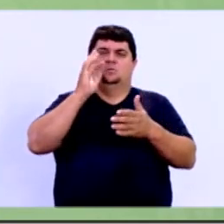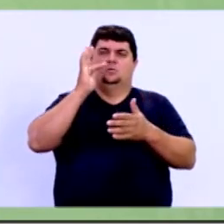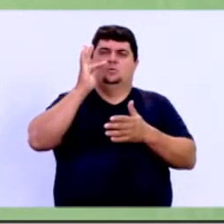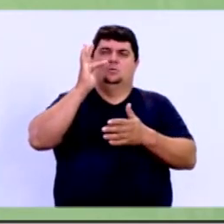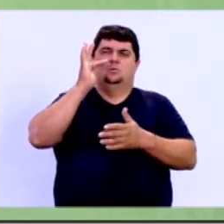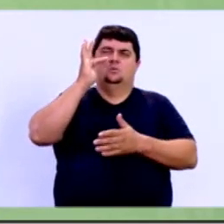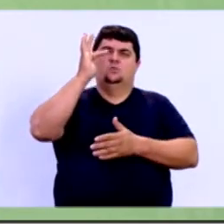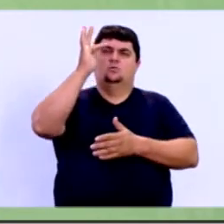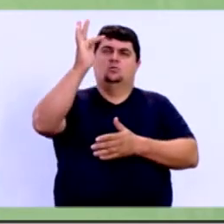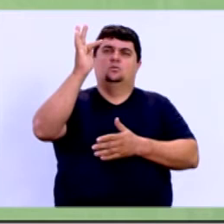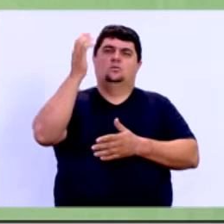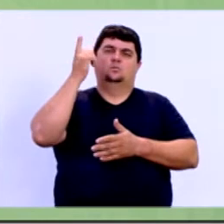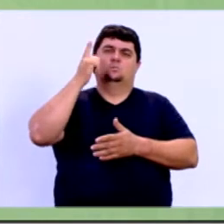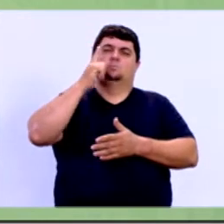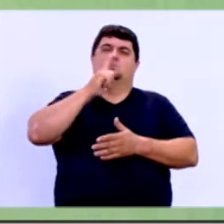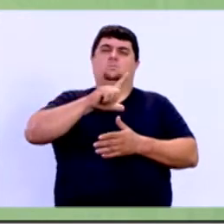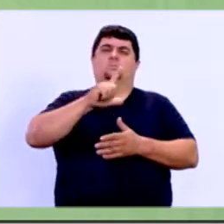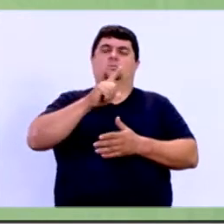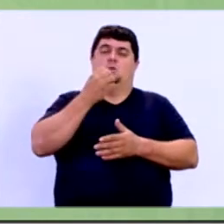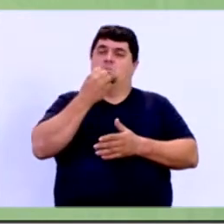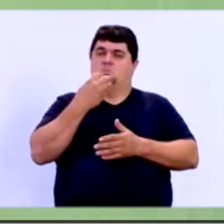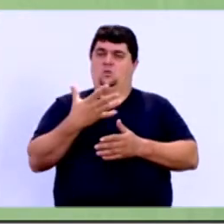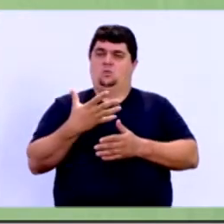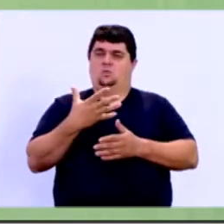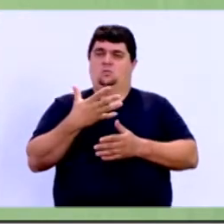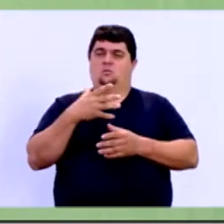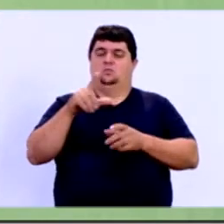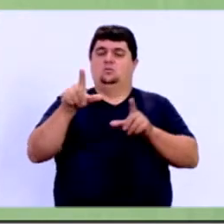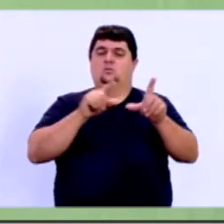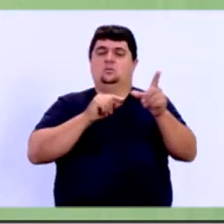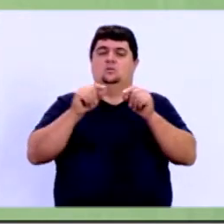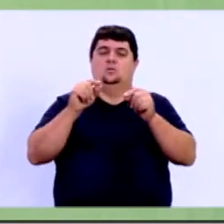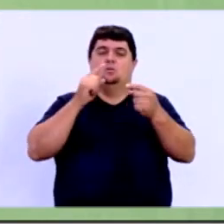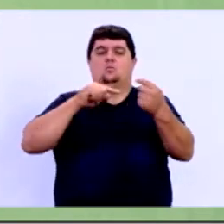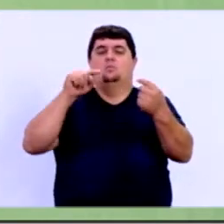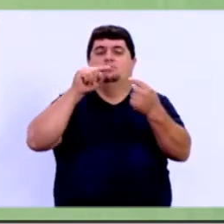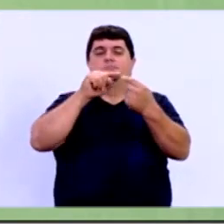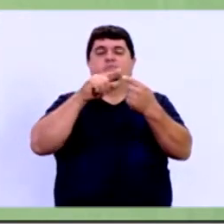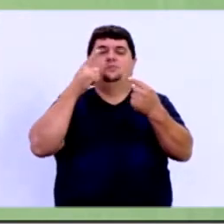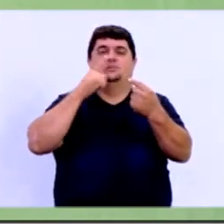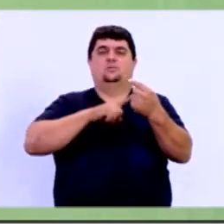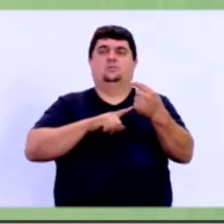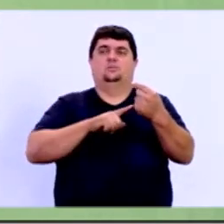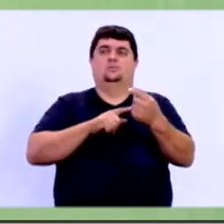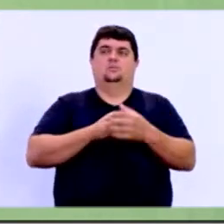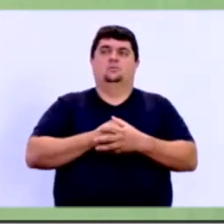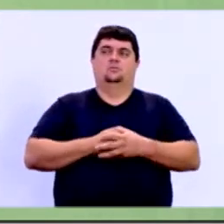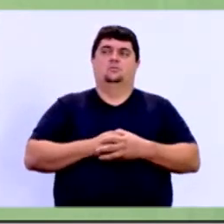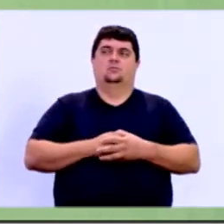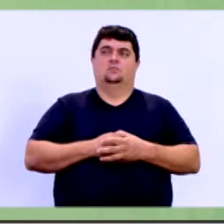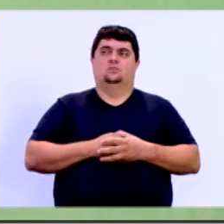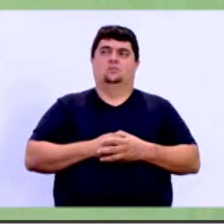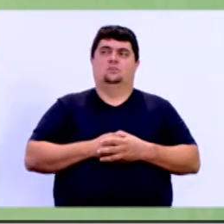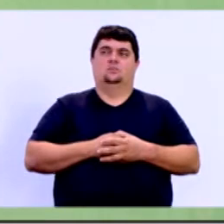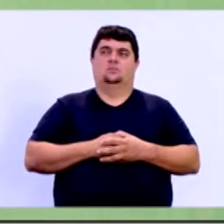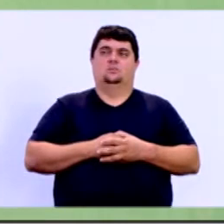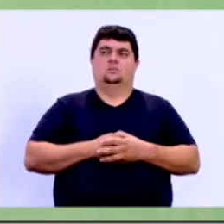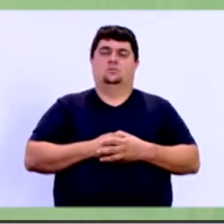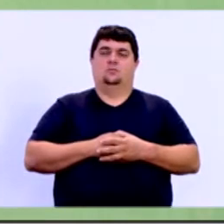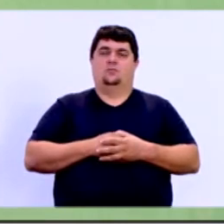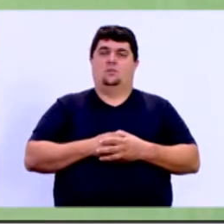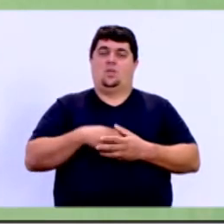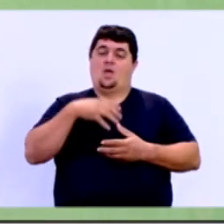resultados positivos e definir metas, né? Definir ações